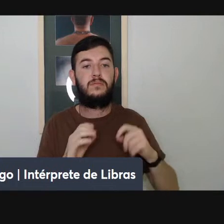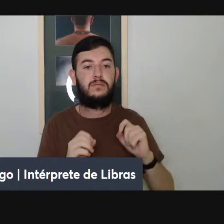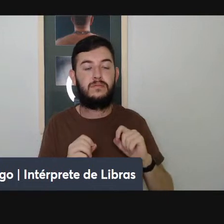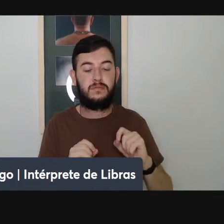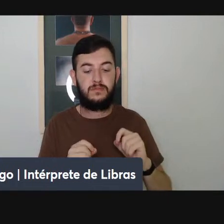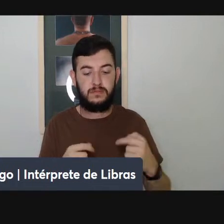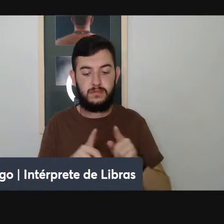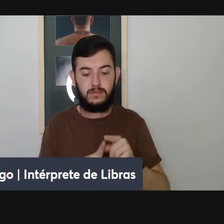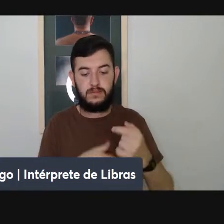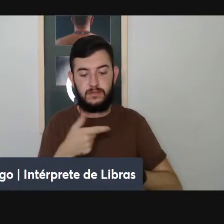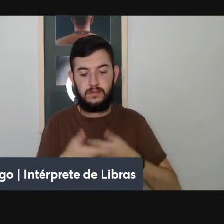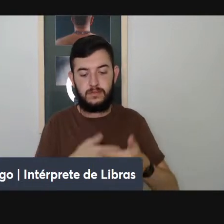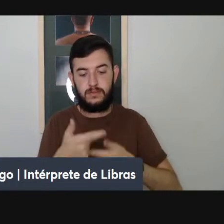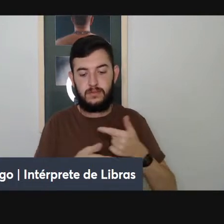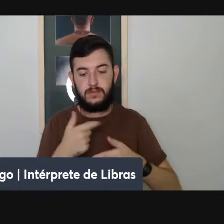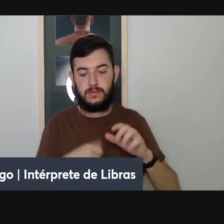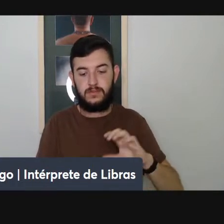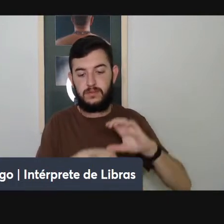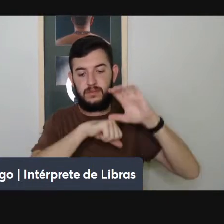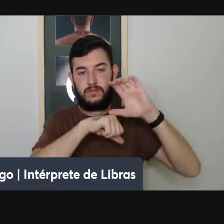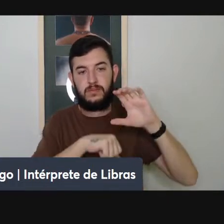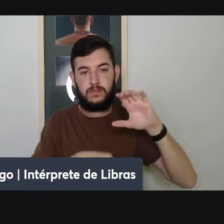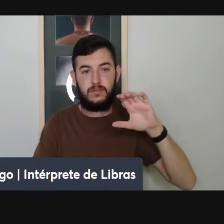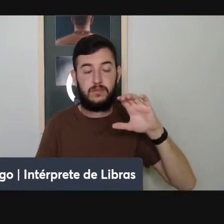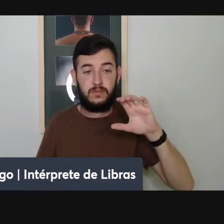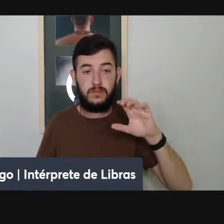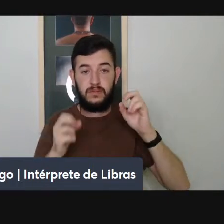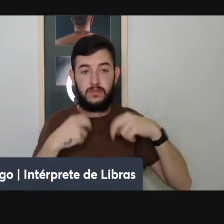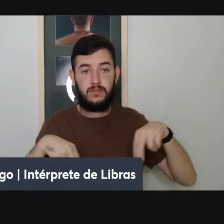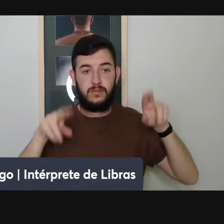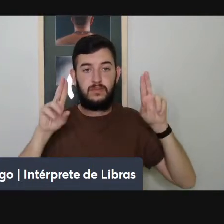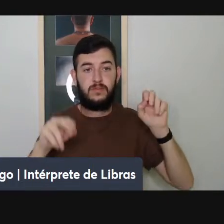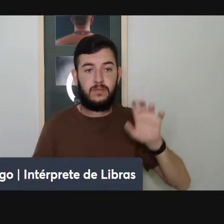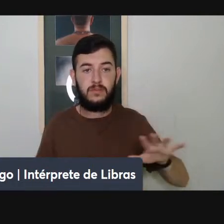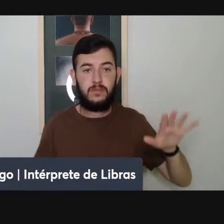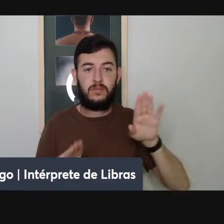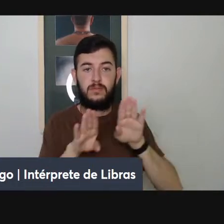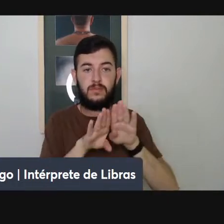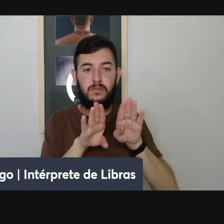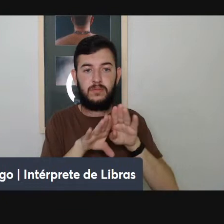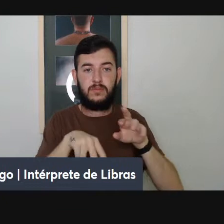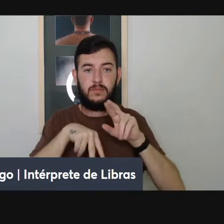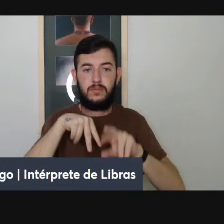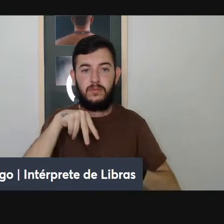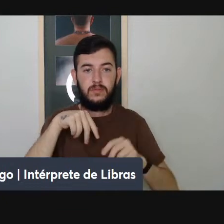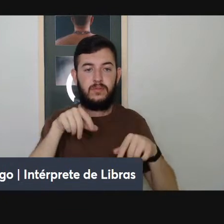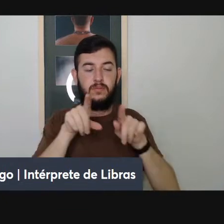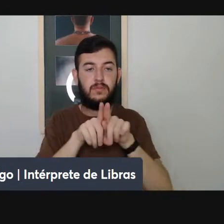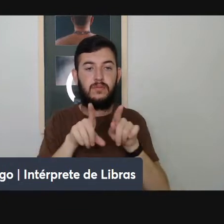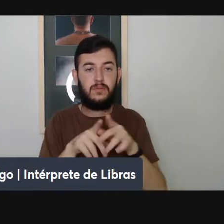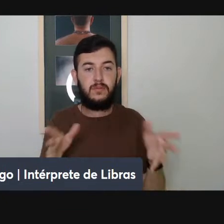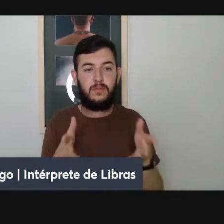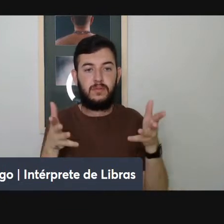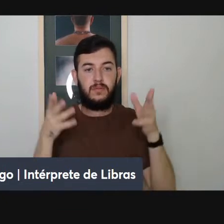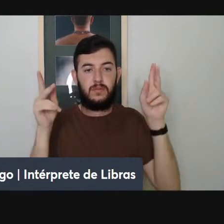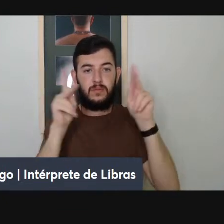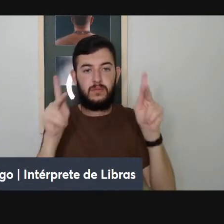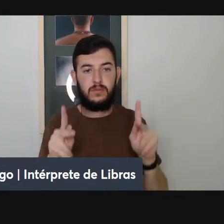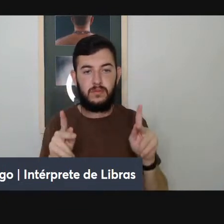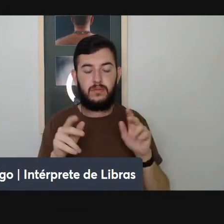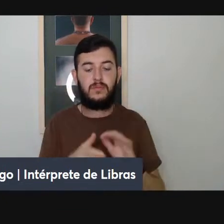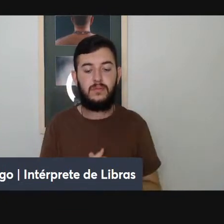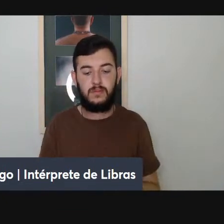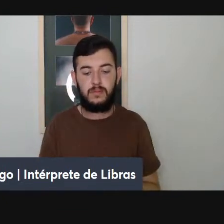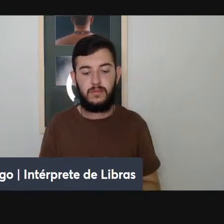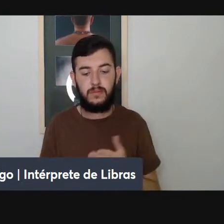para iniciativas das Nações Unidas no campo da igualdade de gênero e promoção da paz.